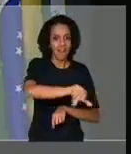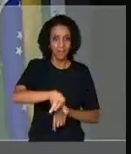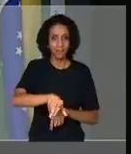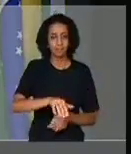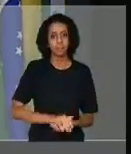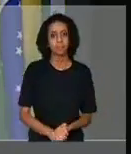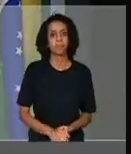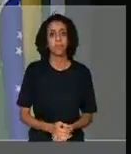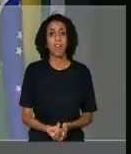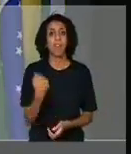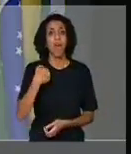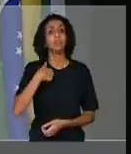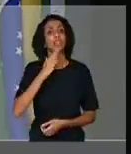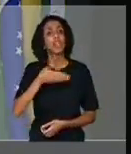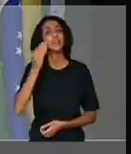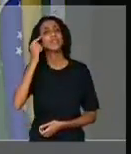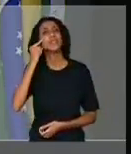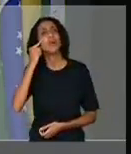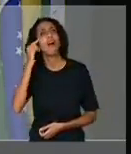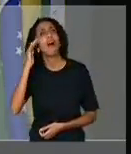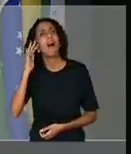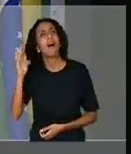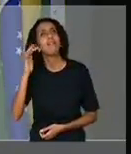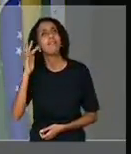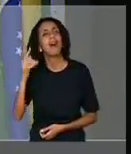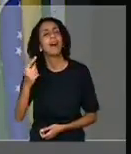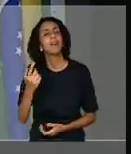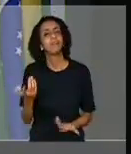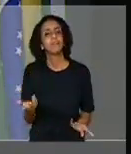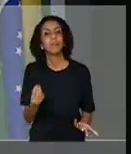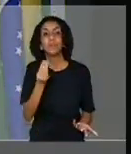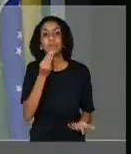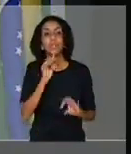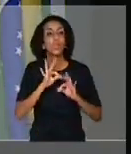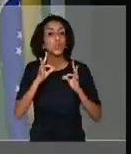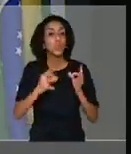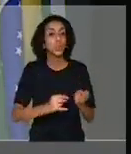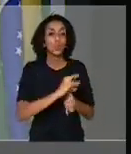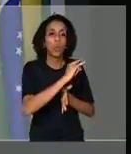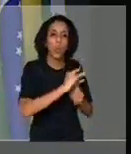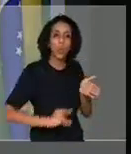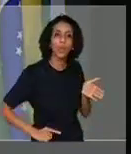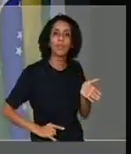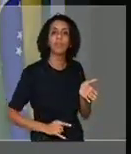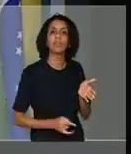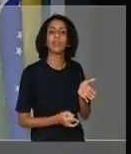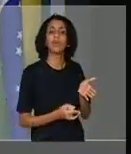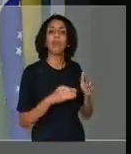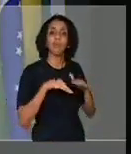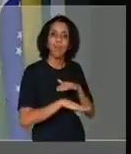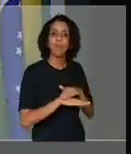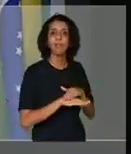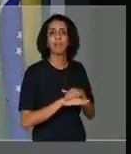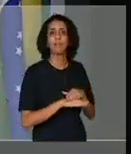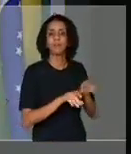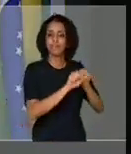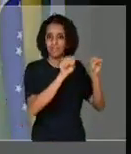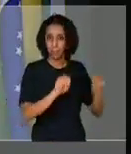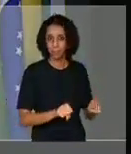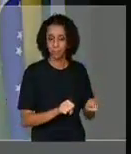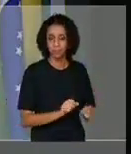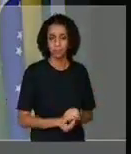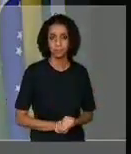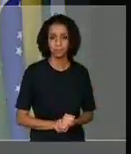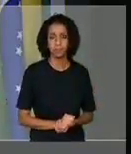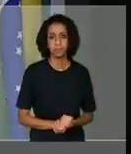época de ter toda a legislação, todos os projetos, pareceres, todos os dados. Como diz o discurso do presidente Rodrigo